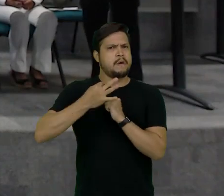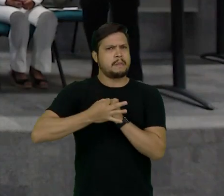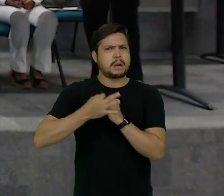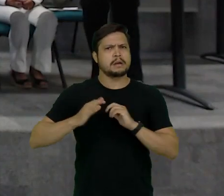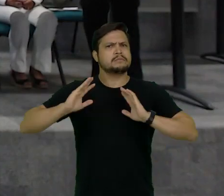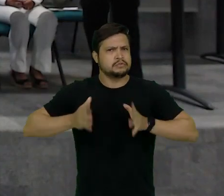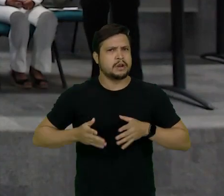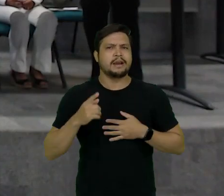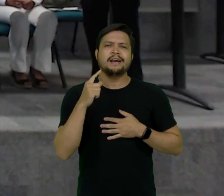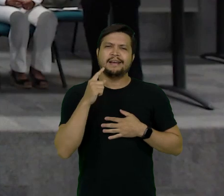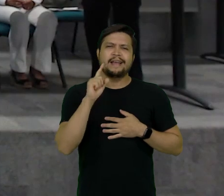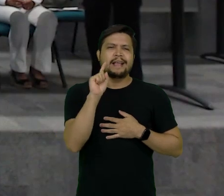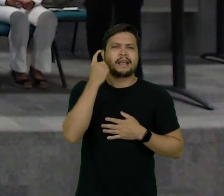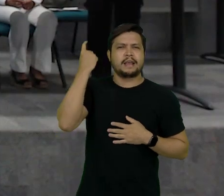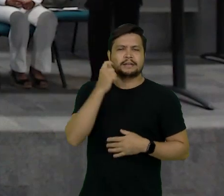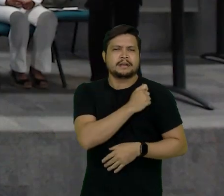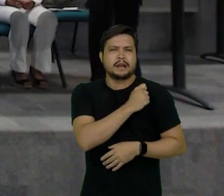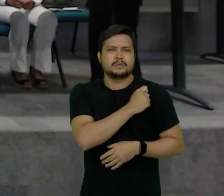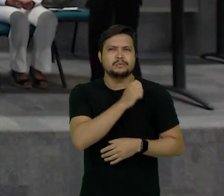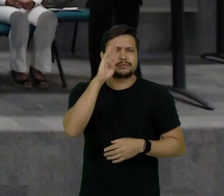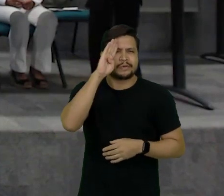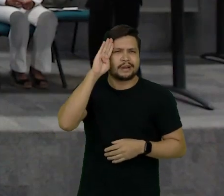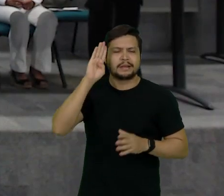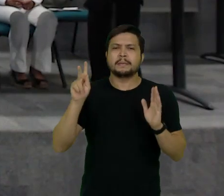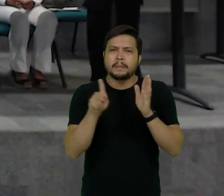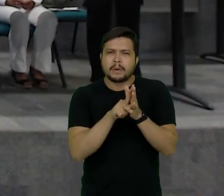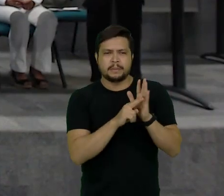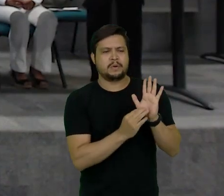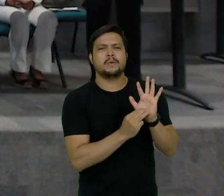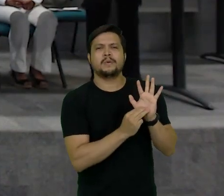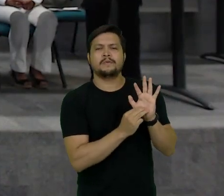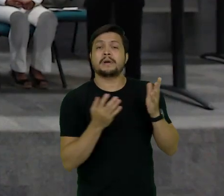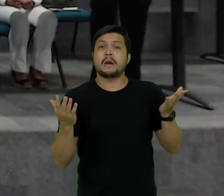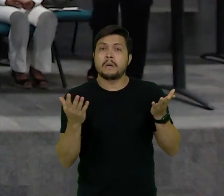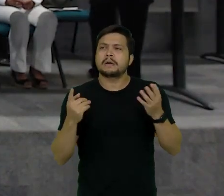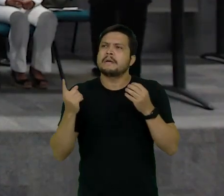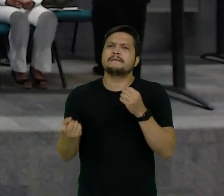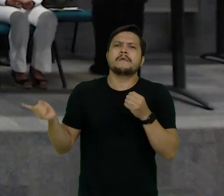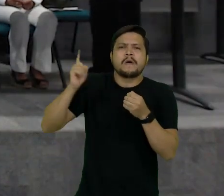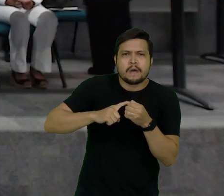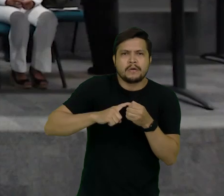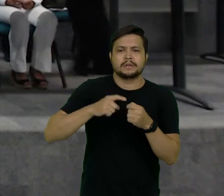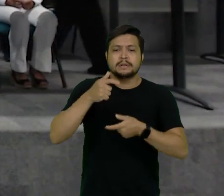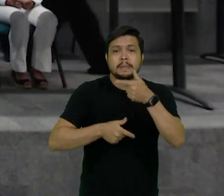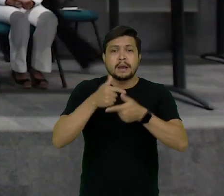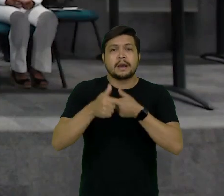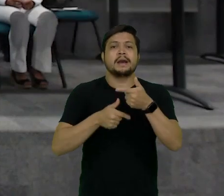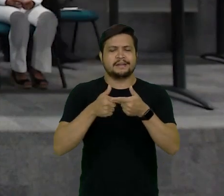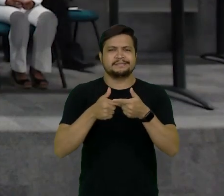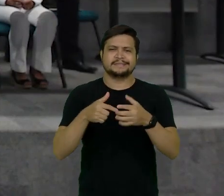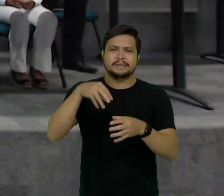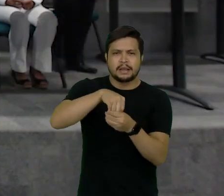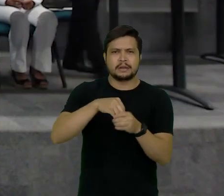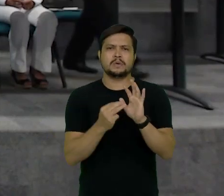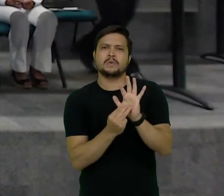formados pela casa que retornam agora como docentes da casa ou que estão em posições